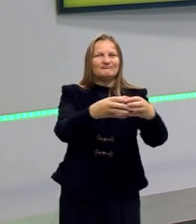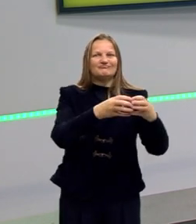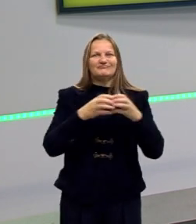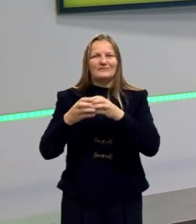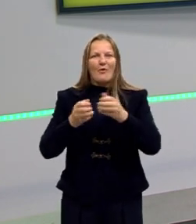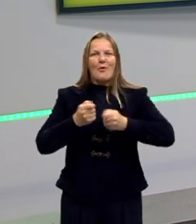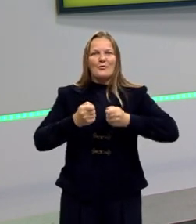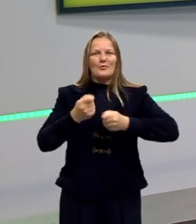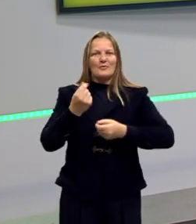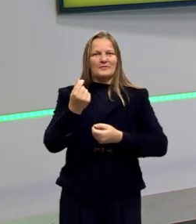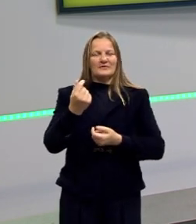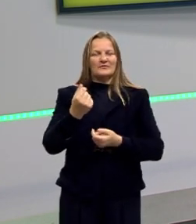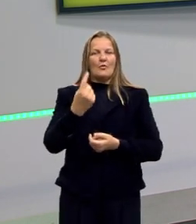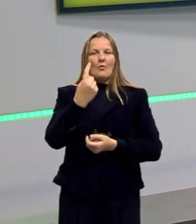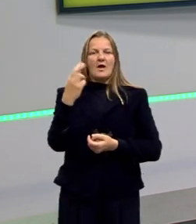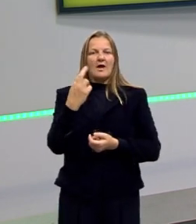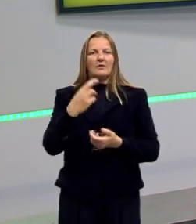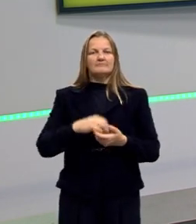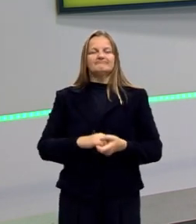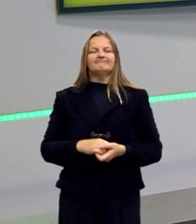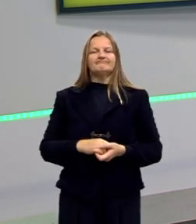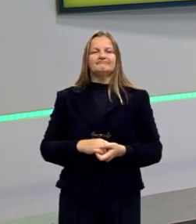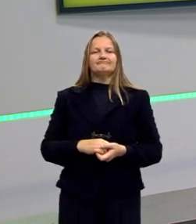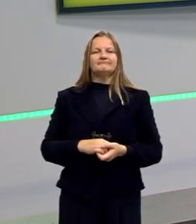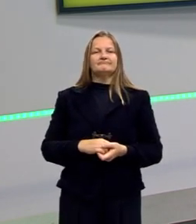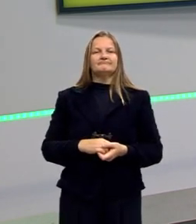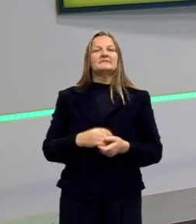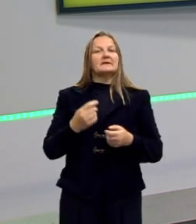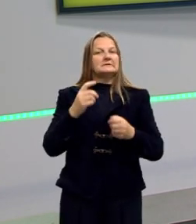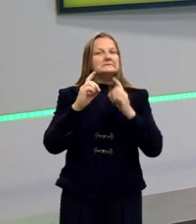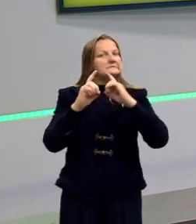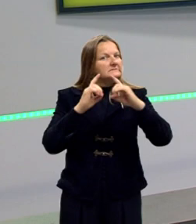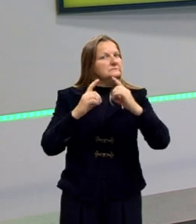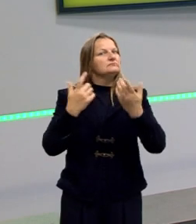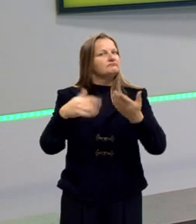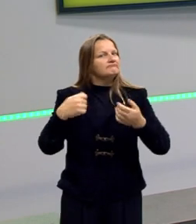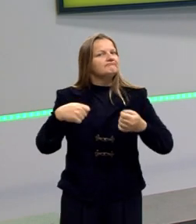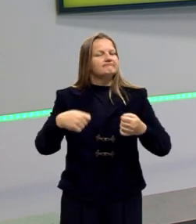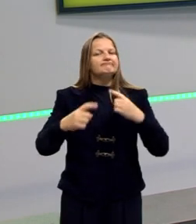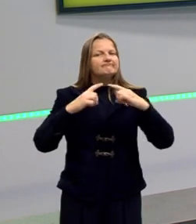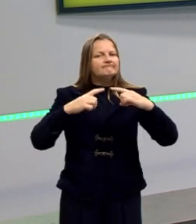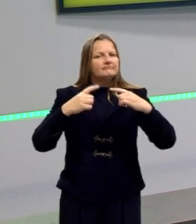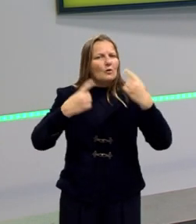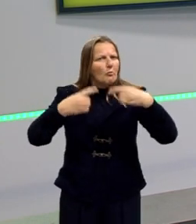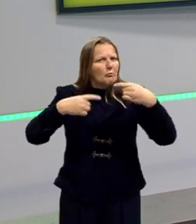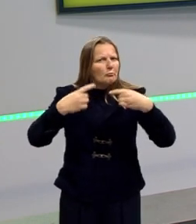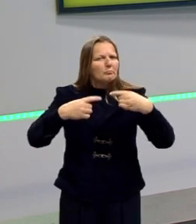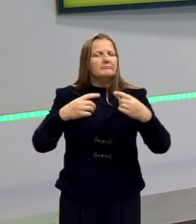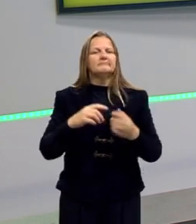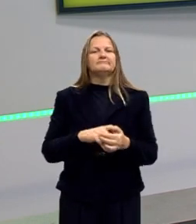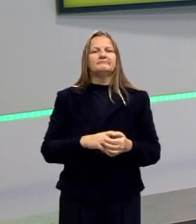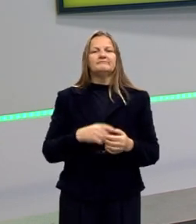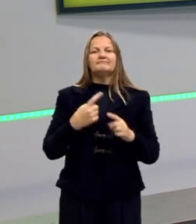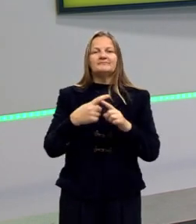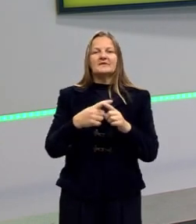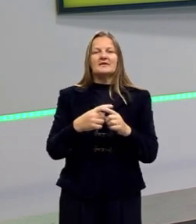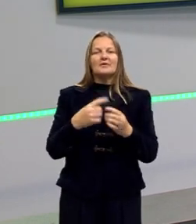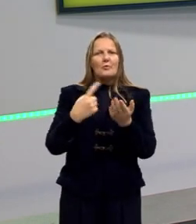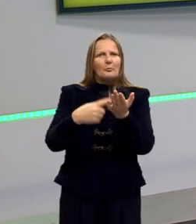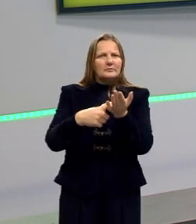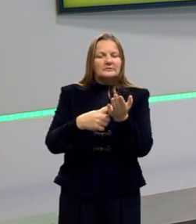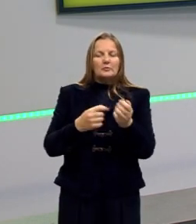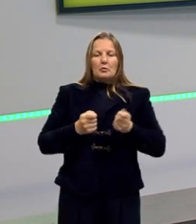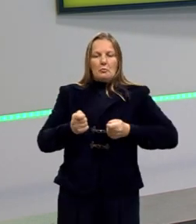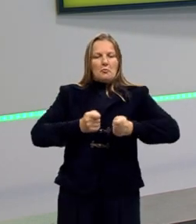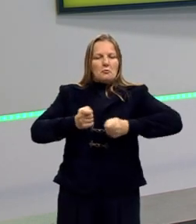controlar o preço é caro um real para um pão bom aí a gente tem que discutir essa questão nessa é caro ser barato então isso acaba tendo